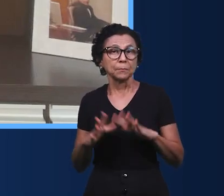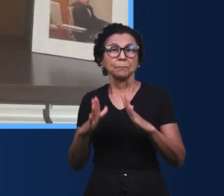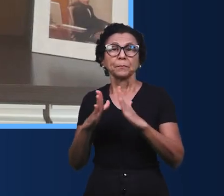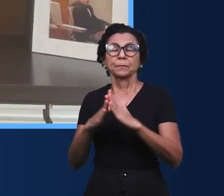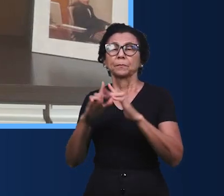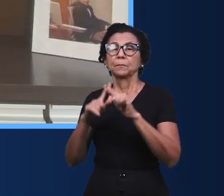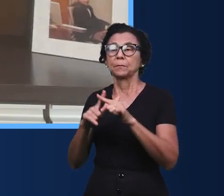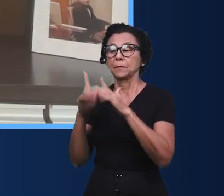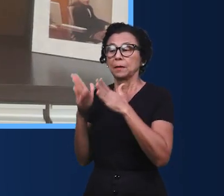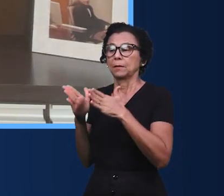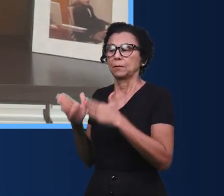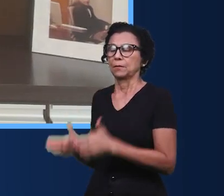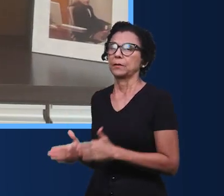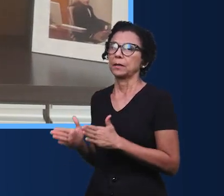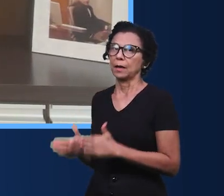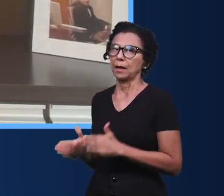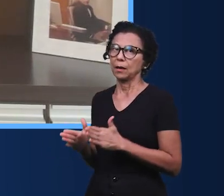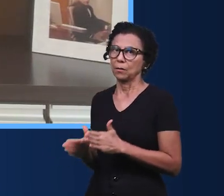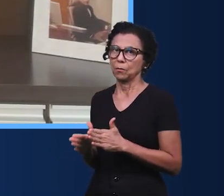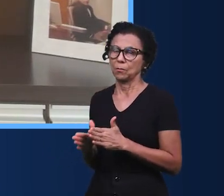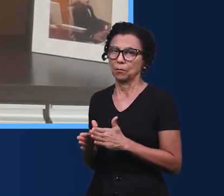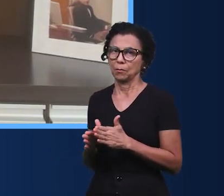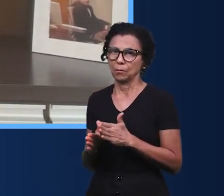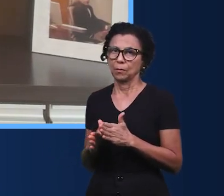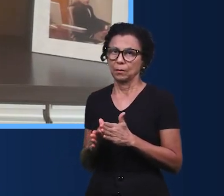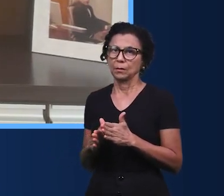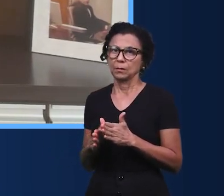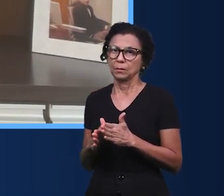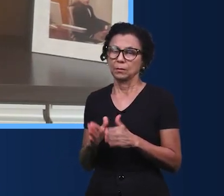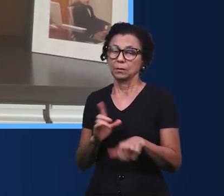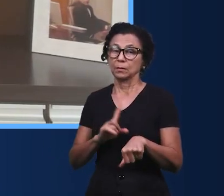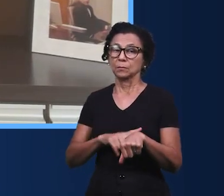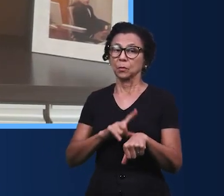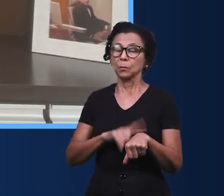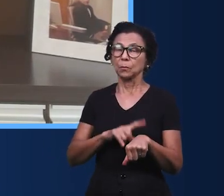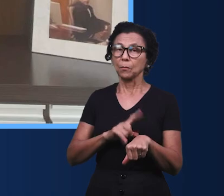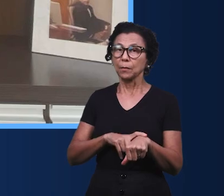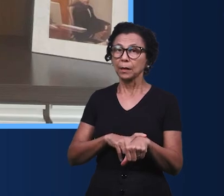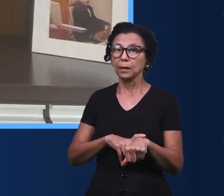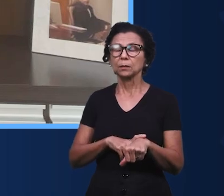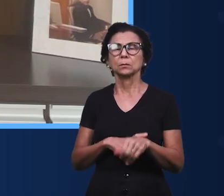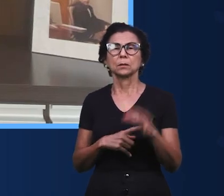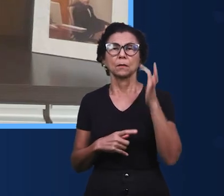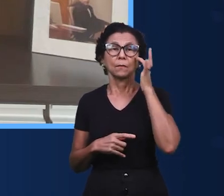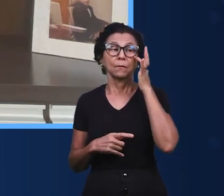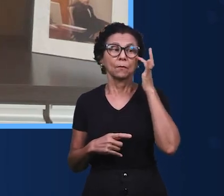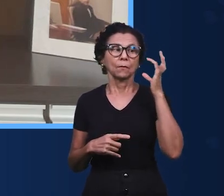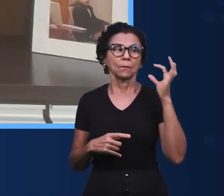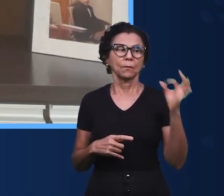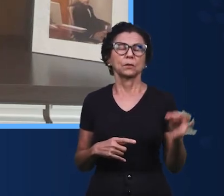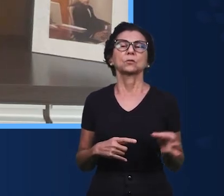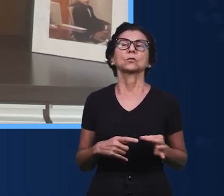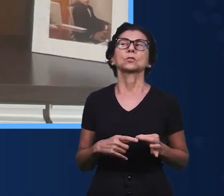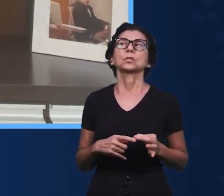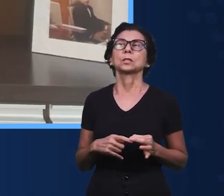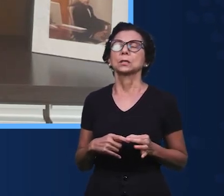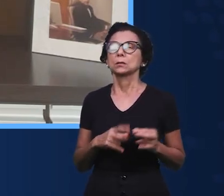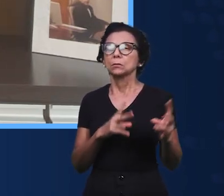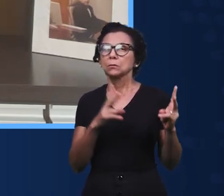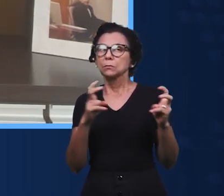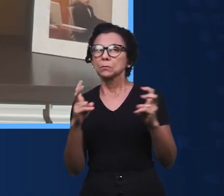igreja fiel, nessa última hora, ela permanece em ativa vigilância,